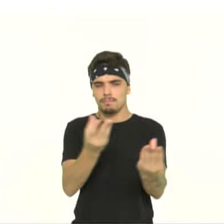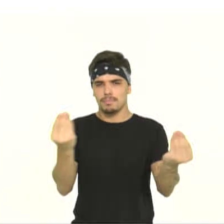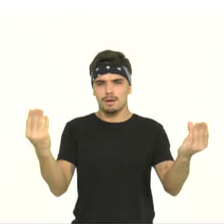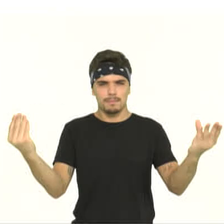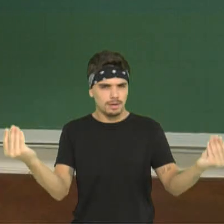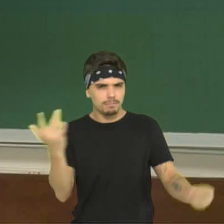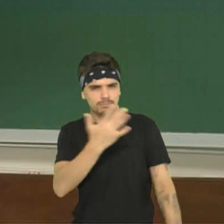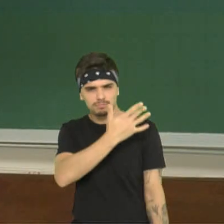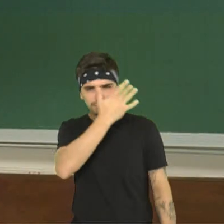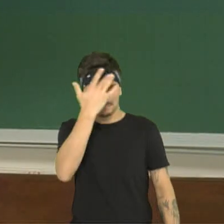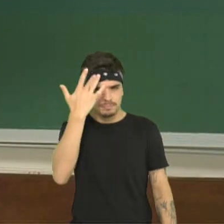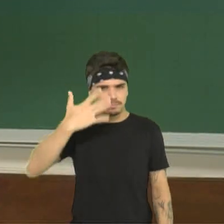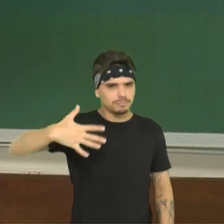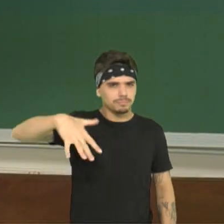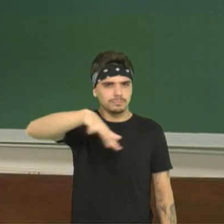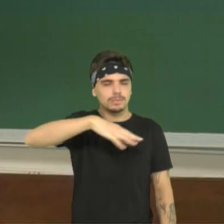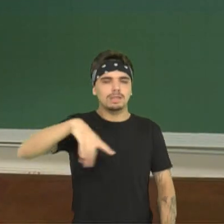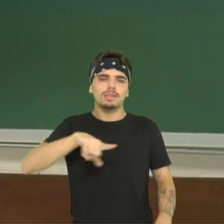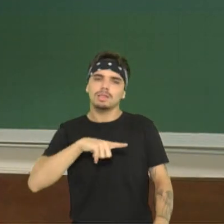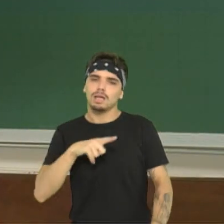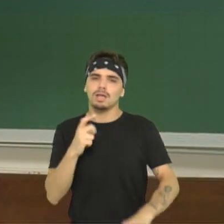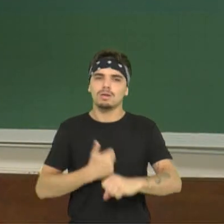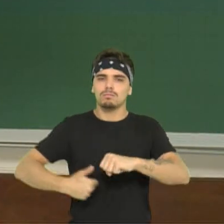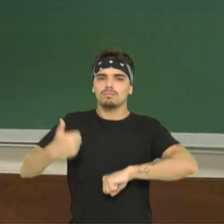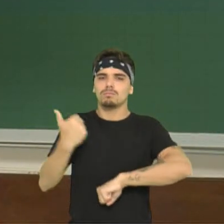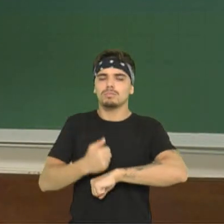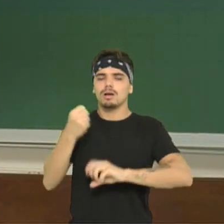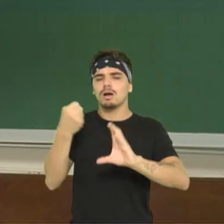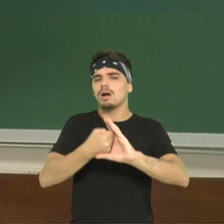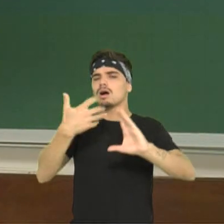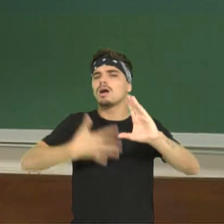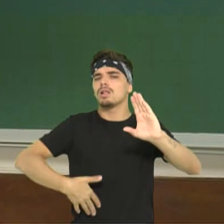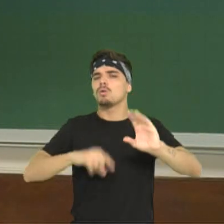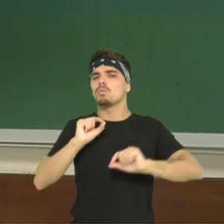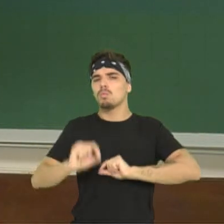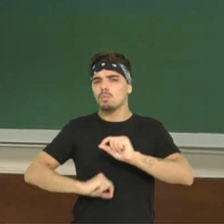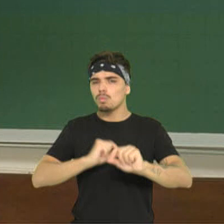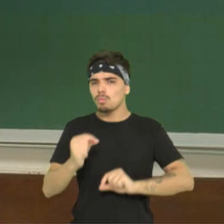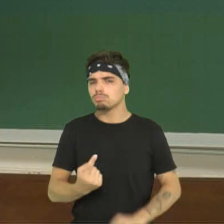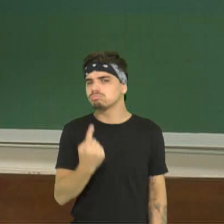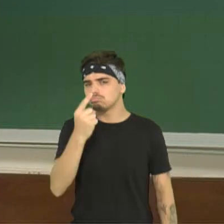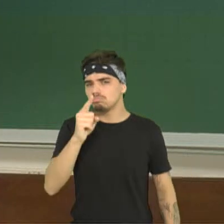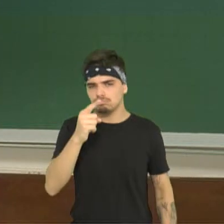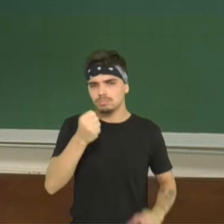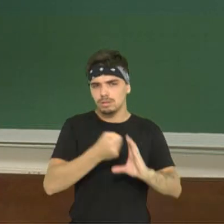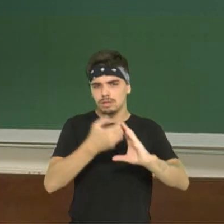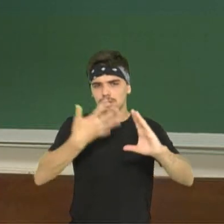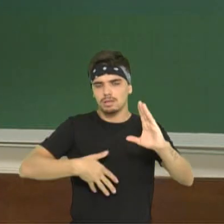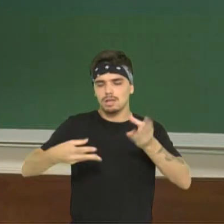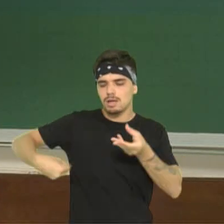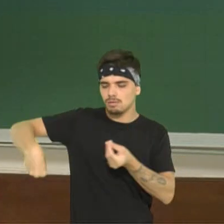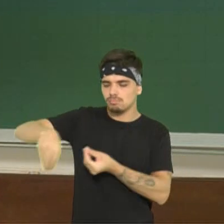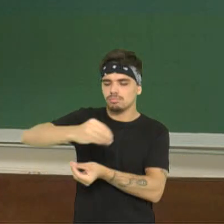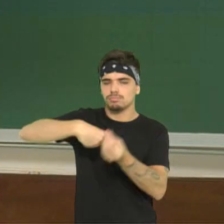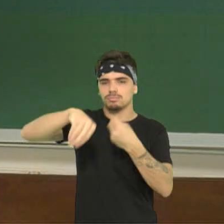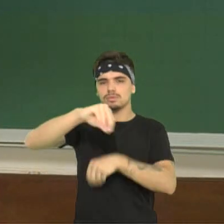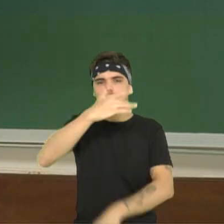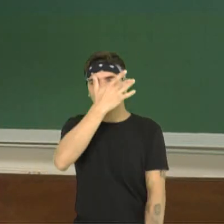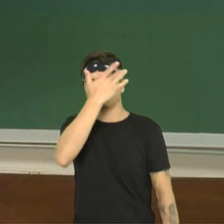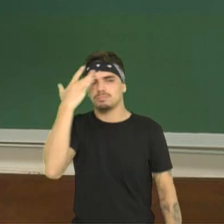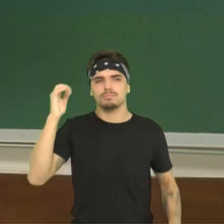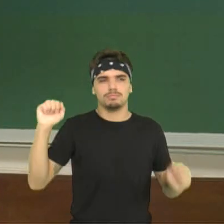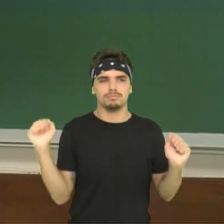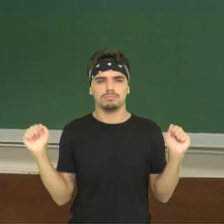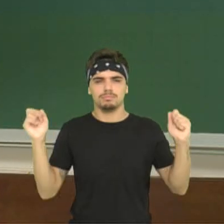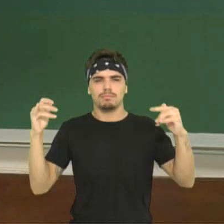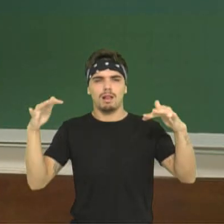O totalitarismo, ele tem como característica, como uma das suas características, justamente isso, envolver grandes massas